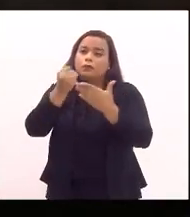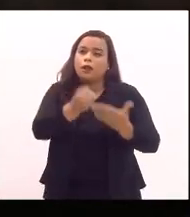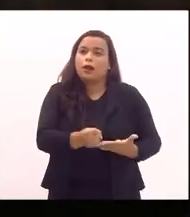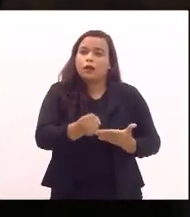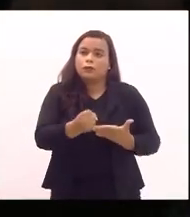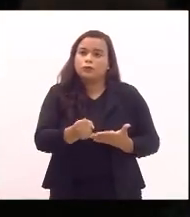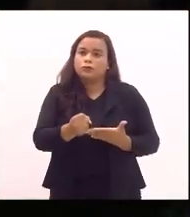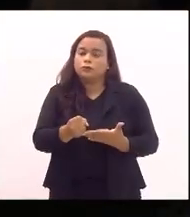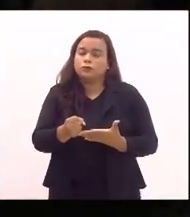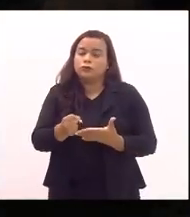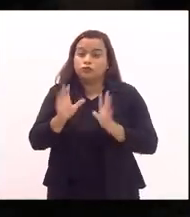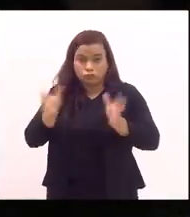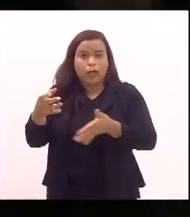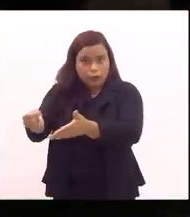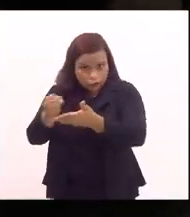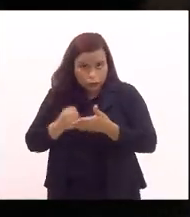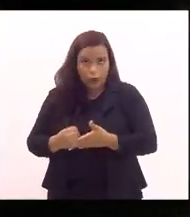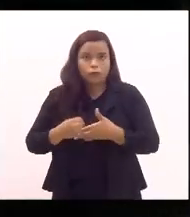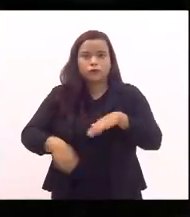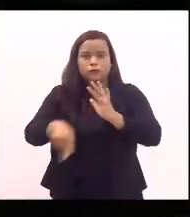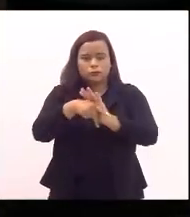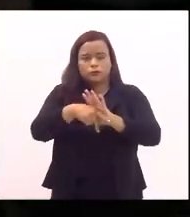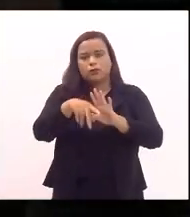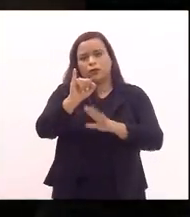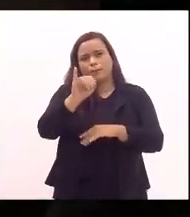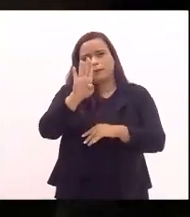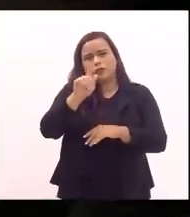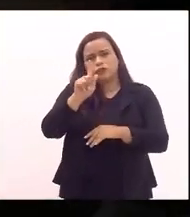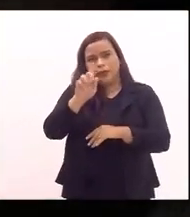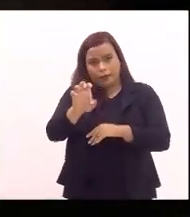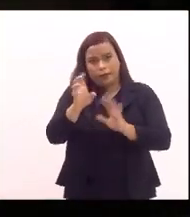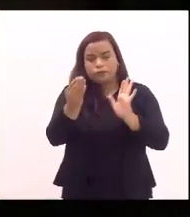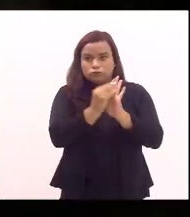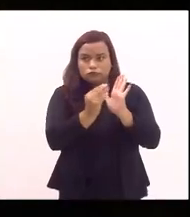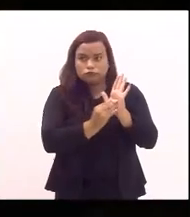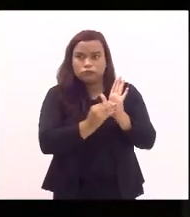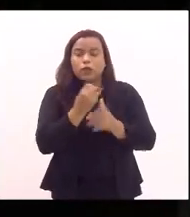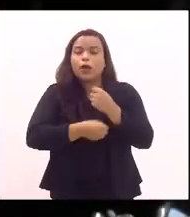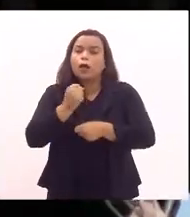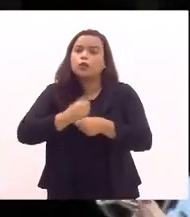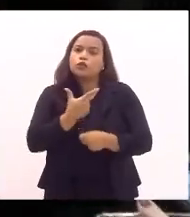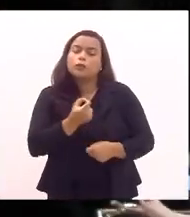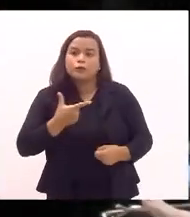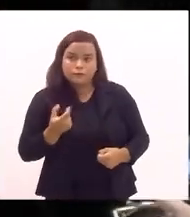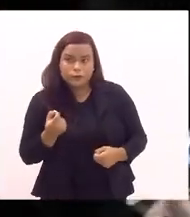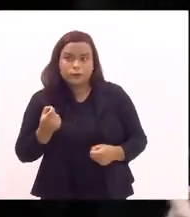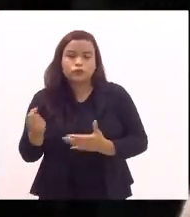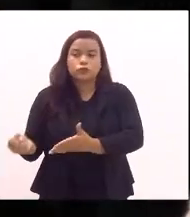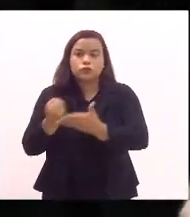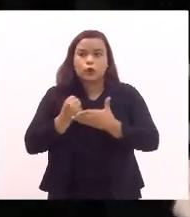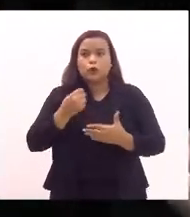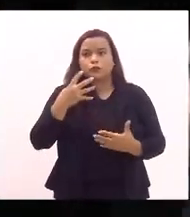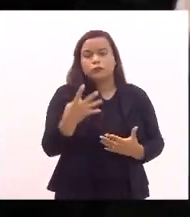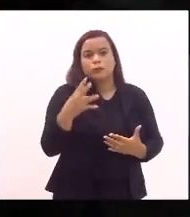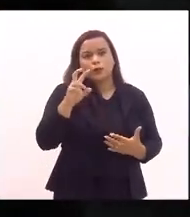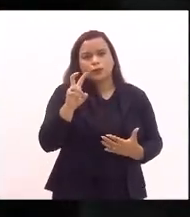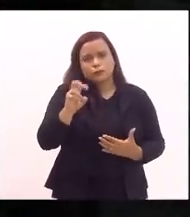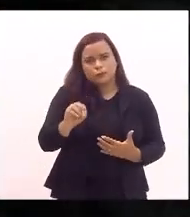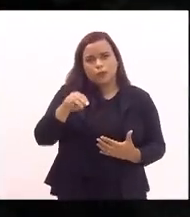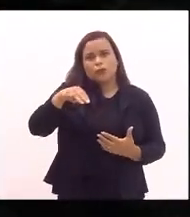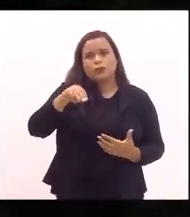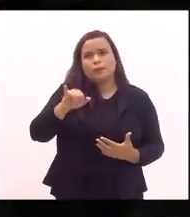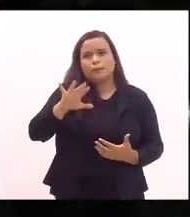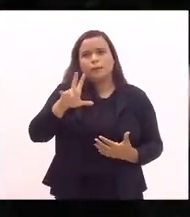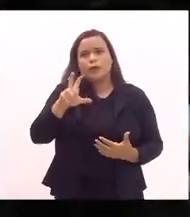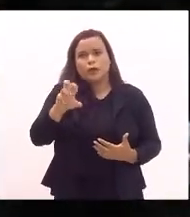aos cofres trouxe já com dados do IBGE tendo como da do ano de 2020 450 milhões